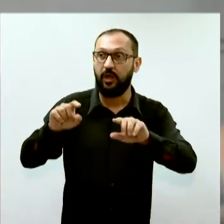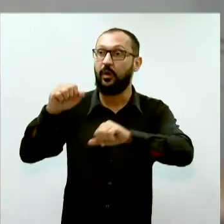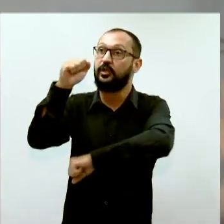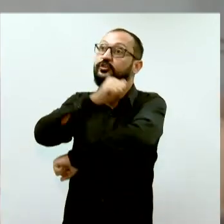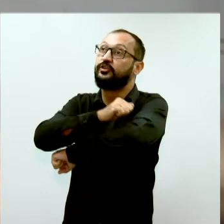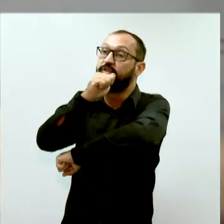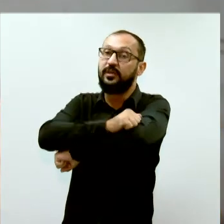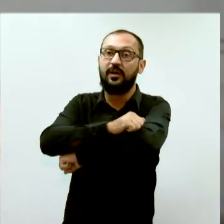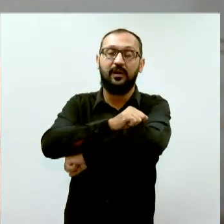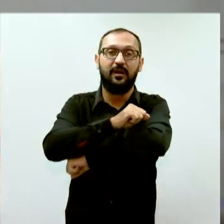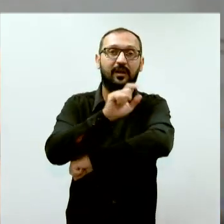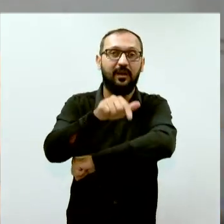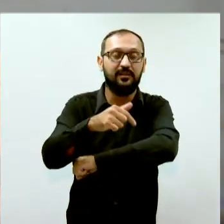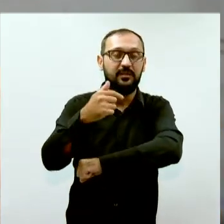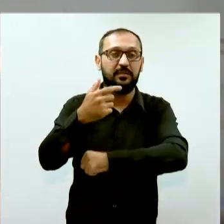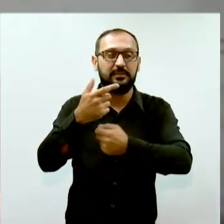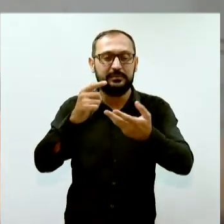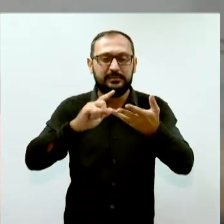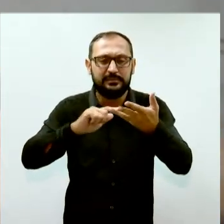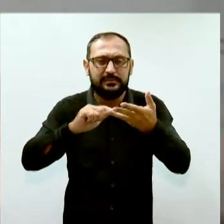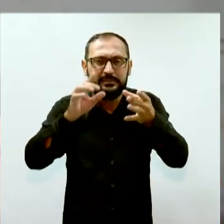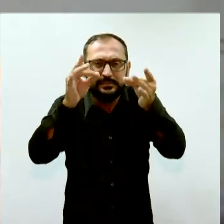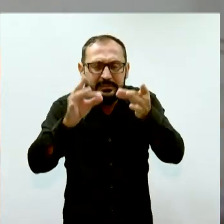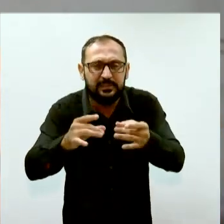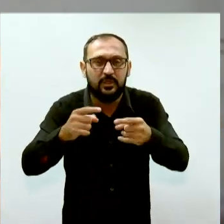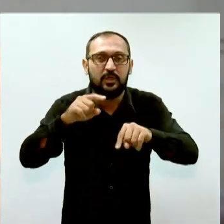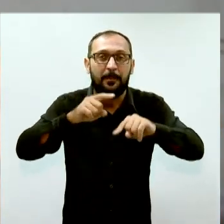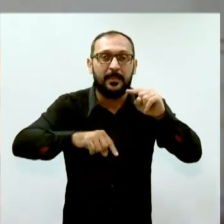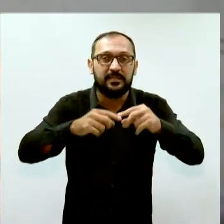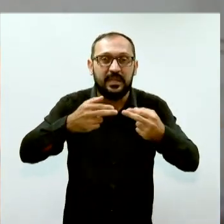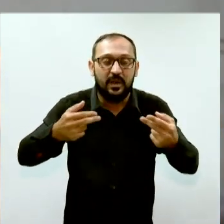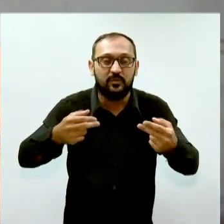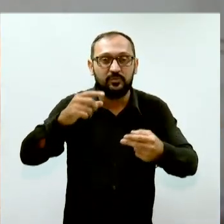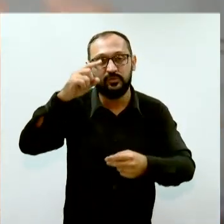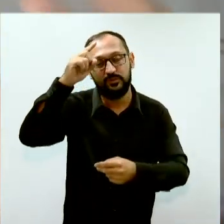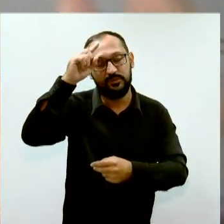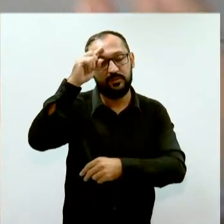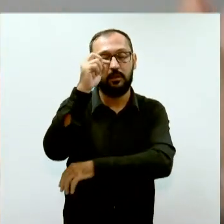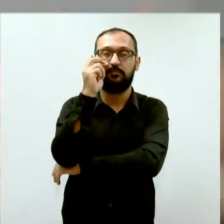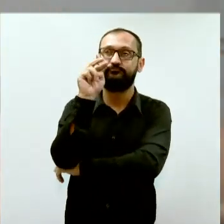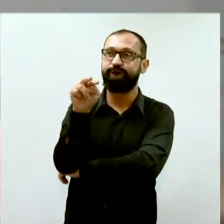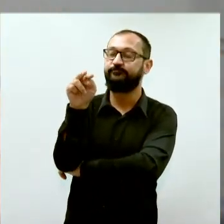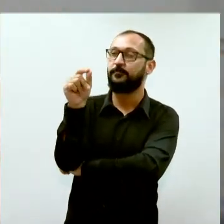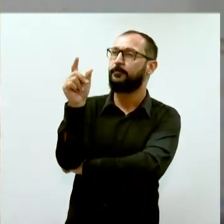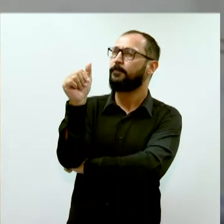chão, a janela, os objetos mais cotidianos, eles podem fazer